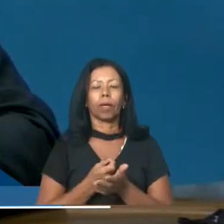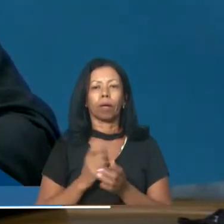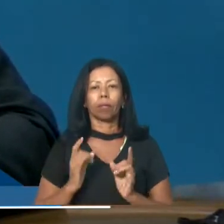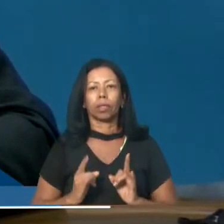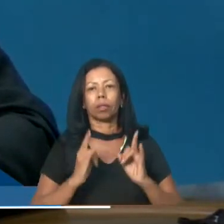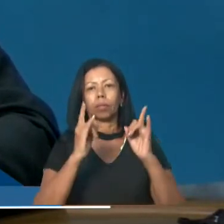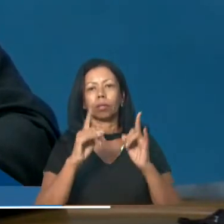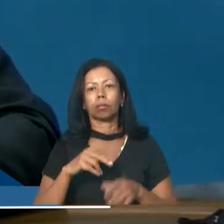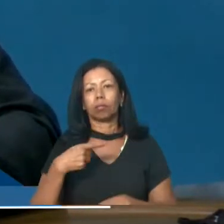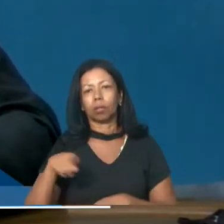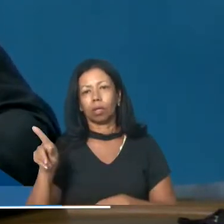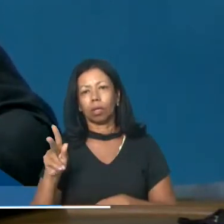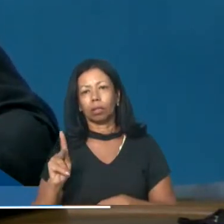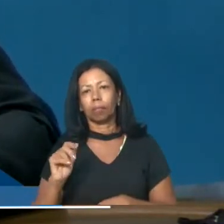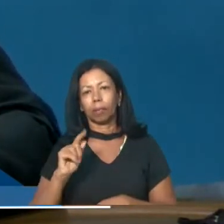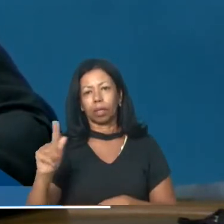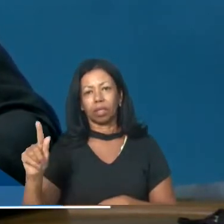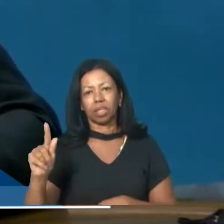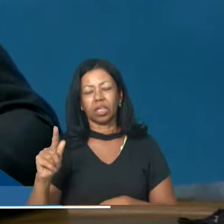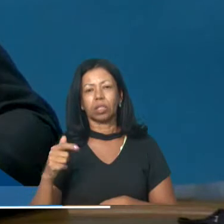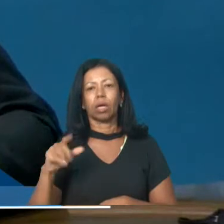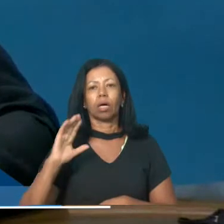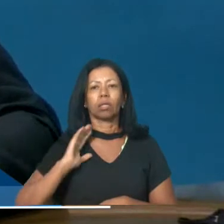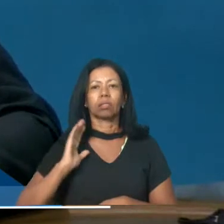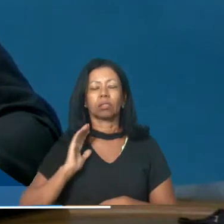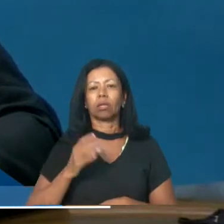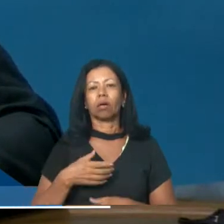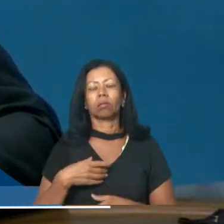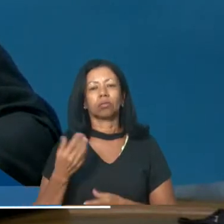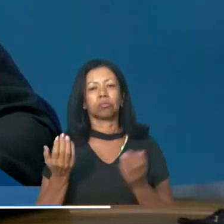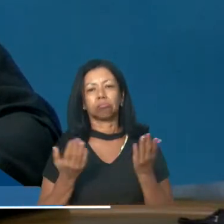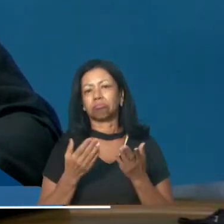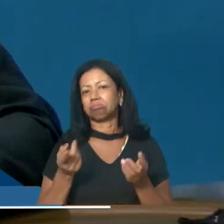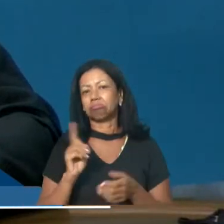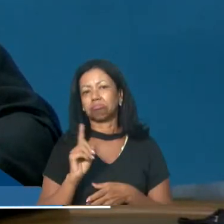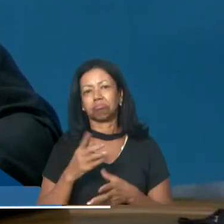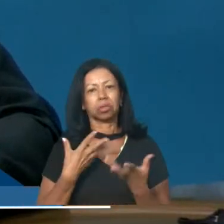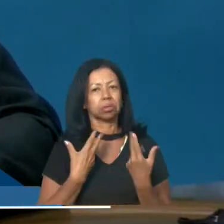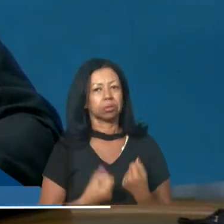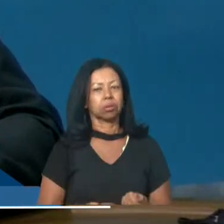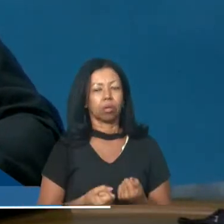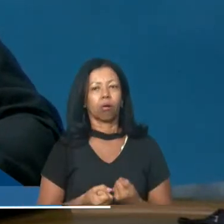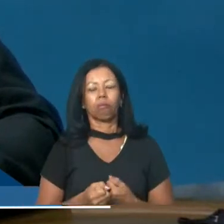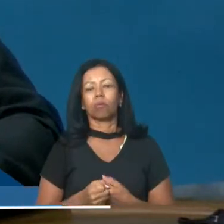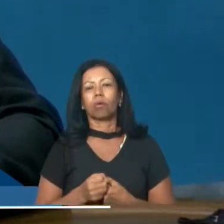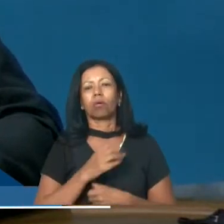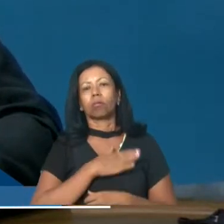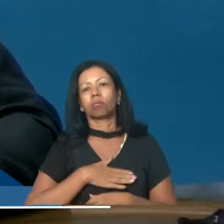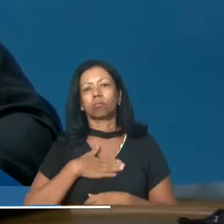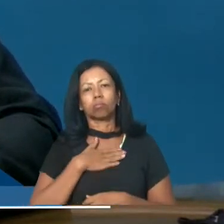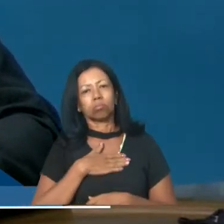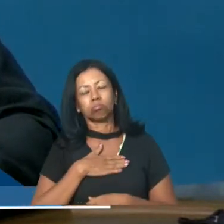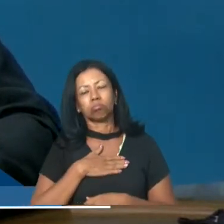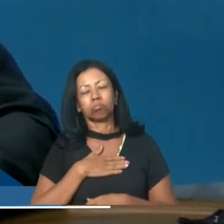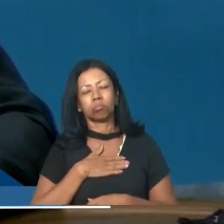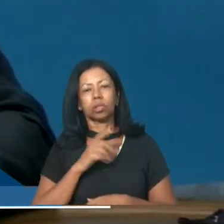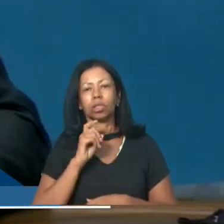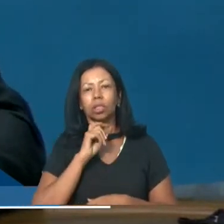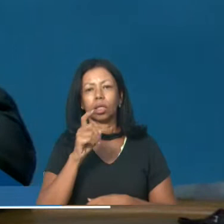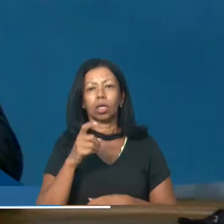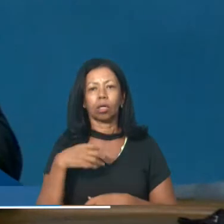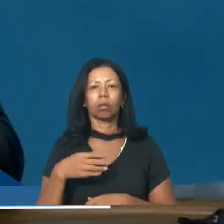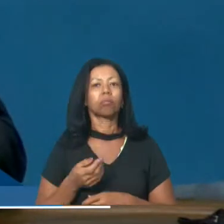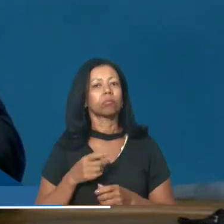o nosso município não se torna mais aceitável ou então aprazível para ninguém ficar. Isso tem que